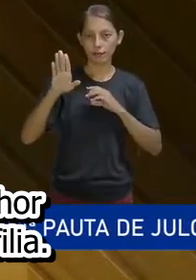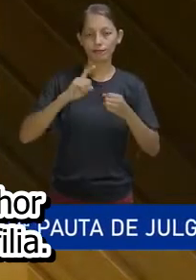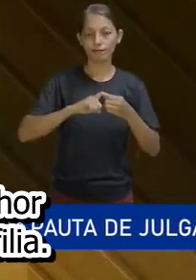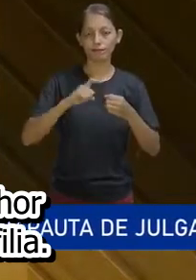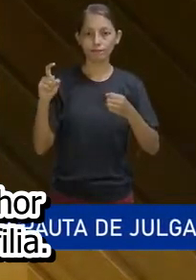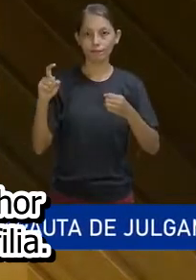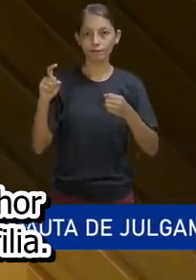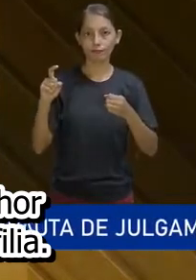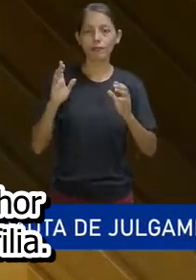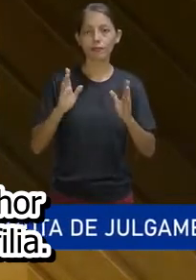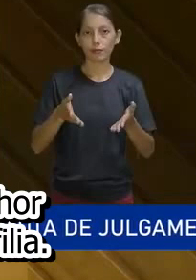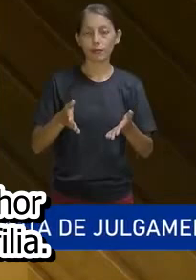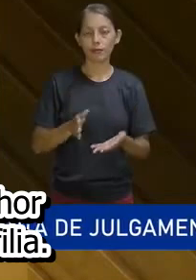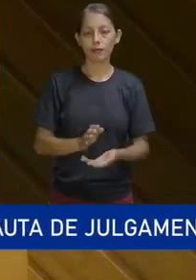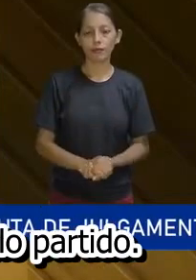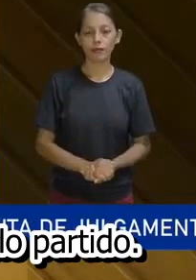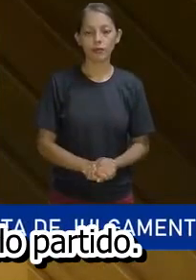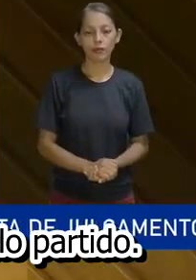sistema filia.